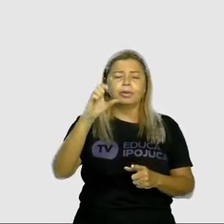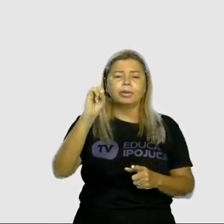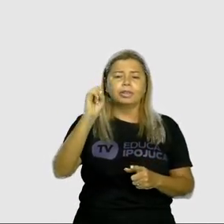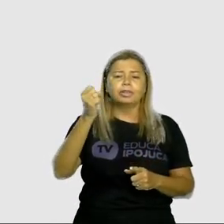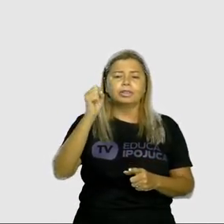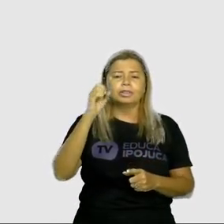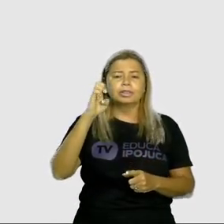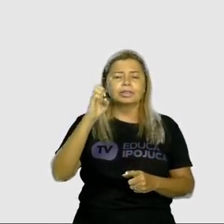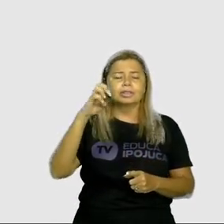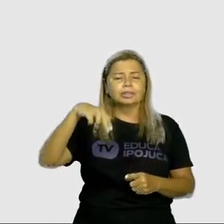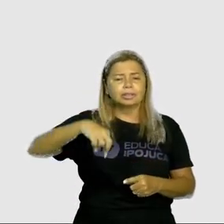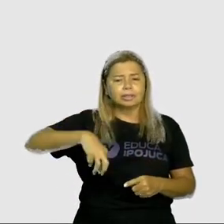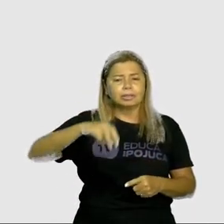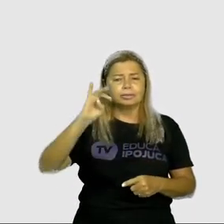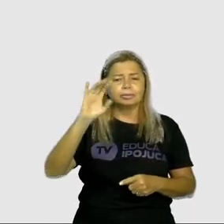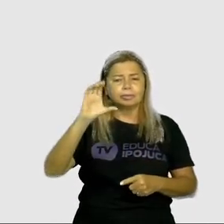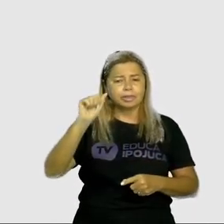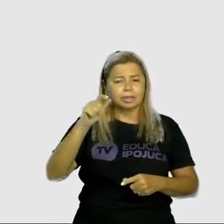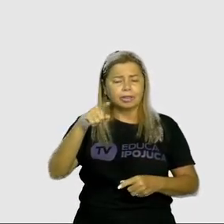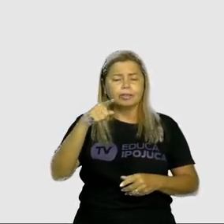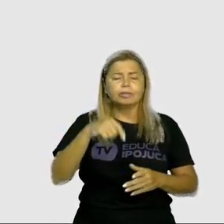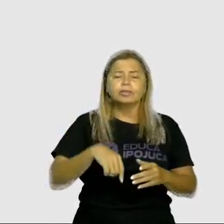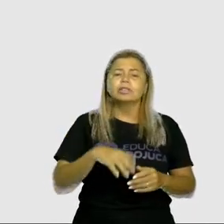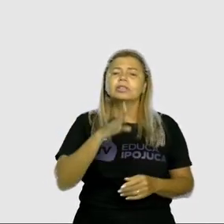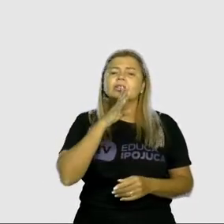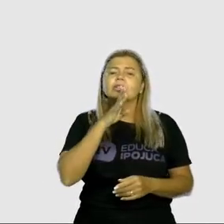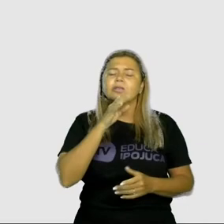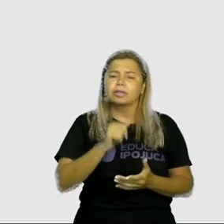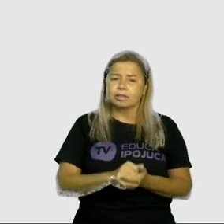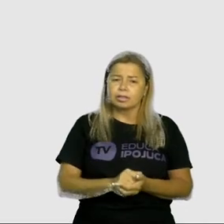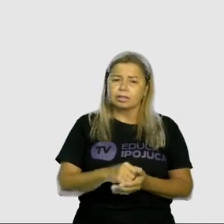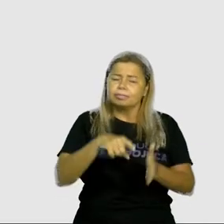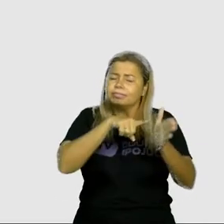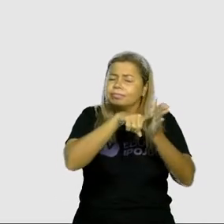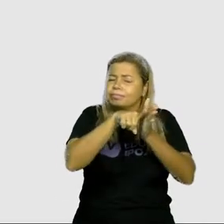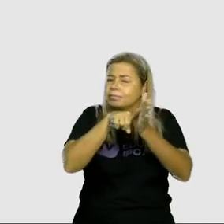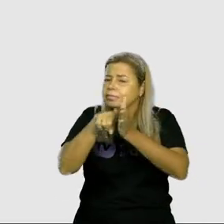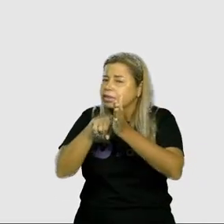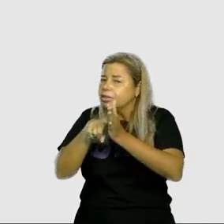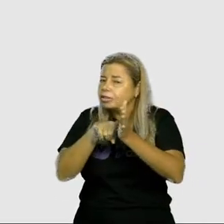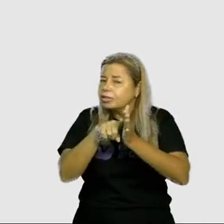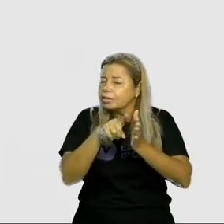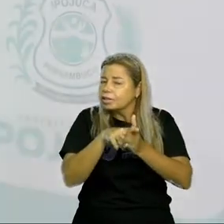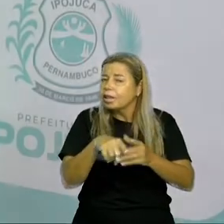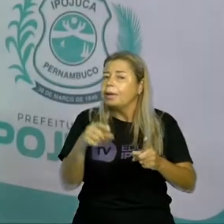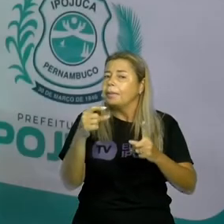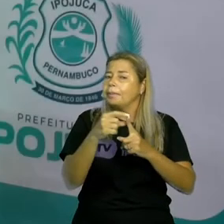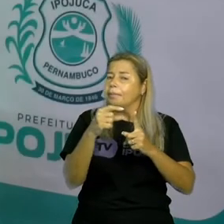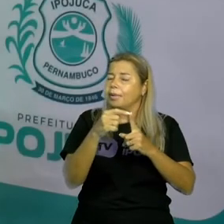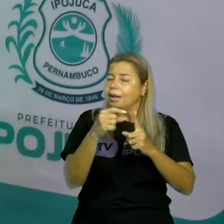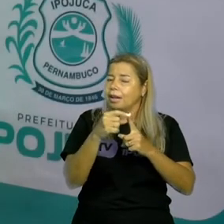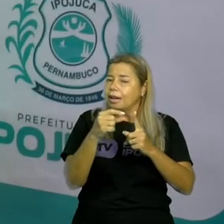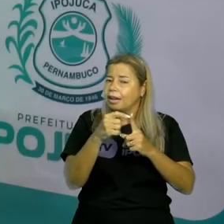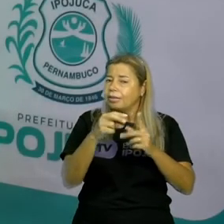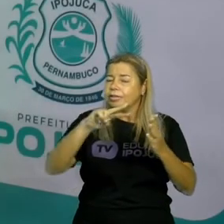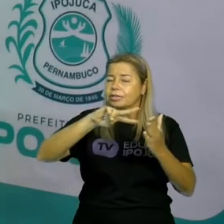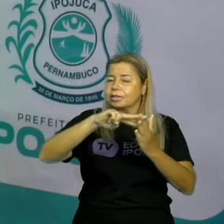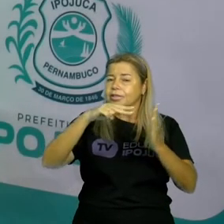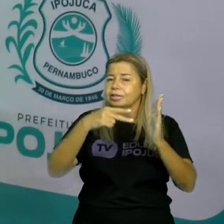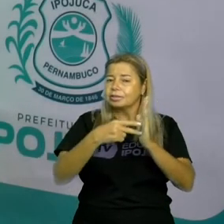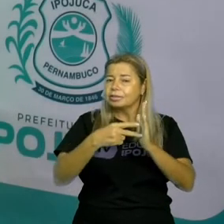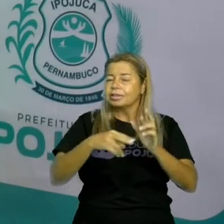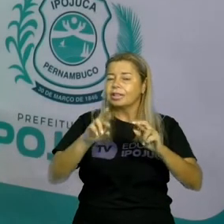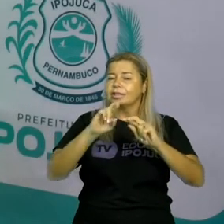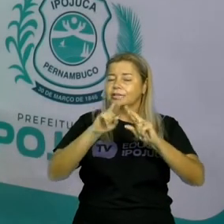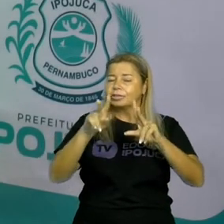Vamos pesquisar algumas palavras que têm significado diferente? Eu quero que vocês procurem palavras que